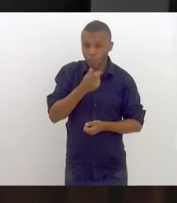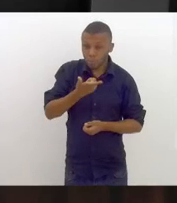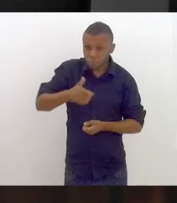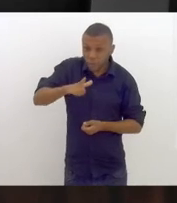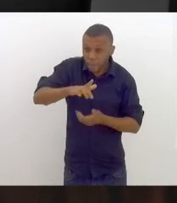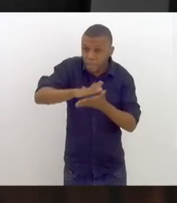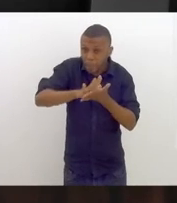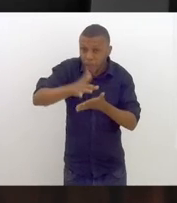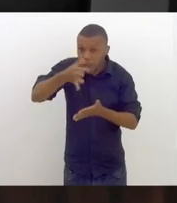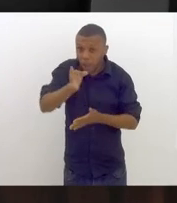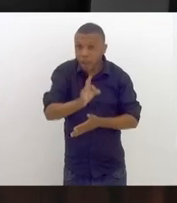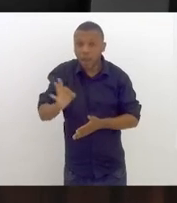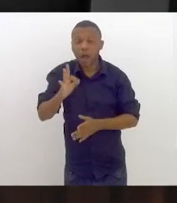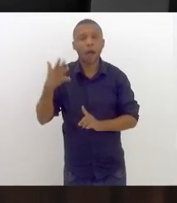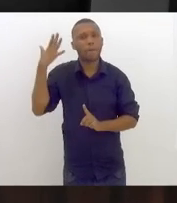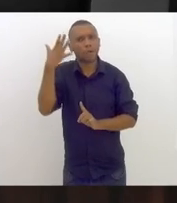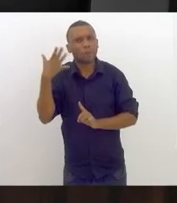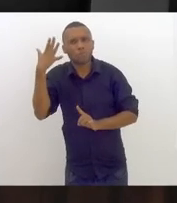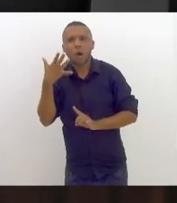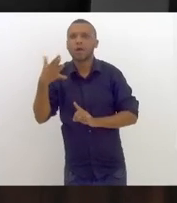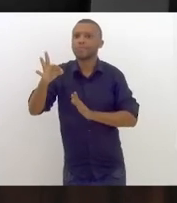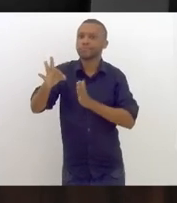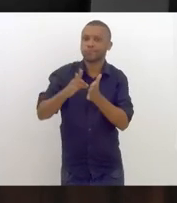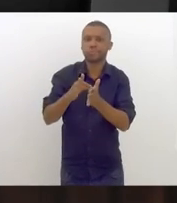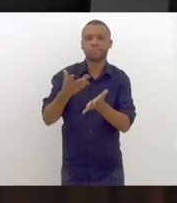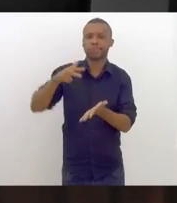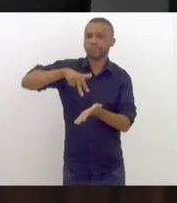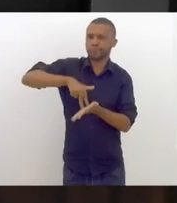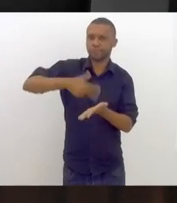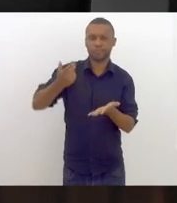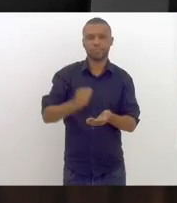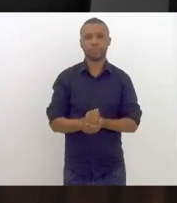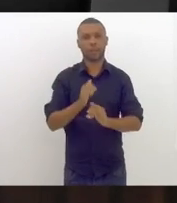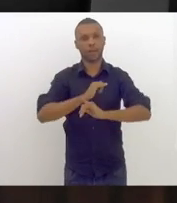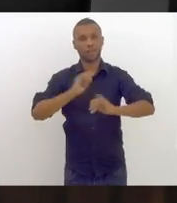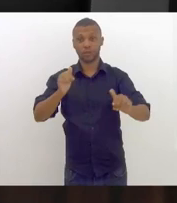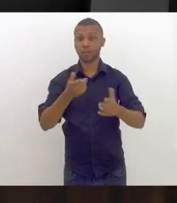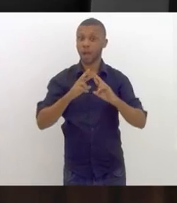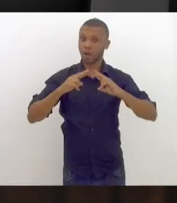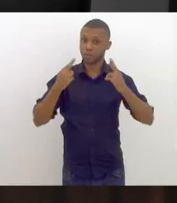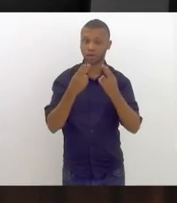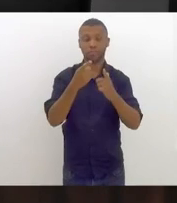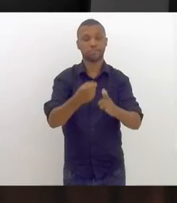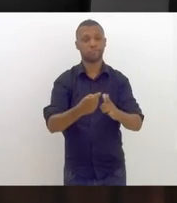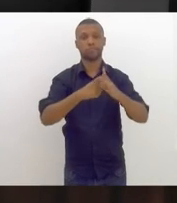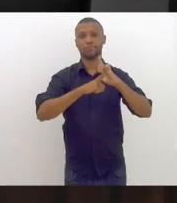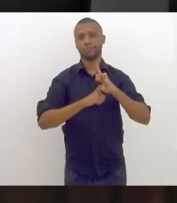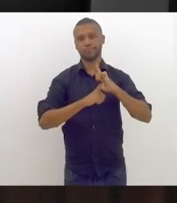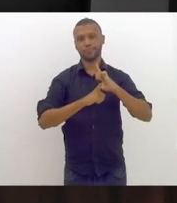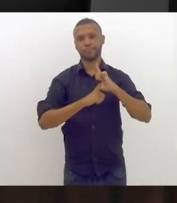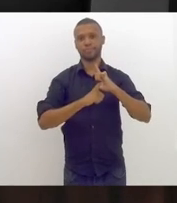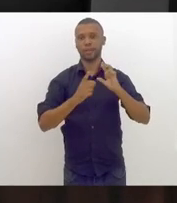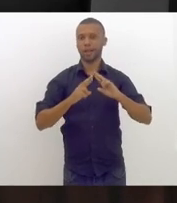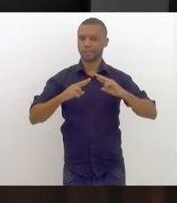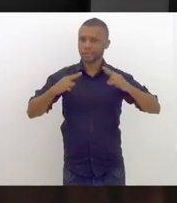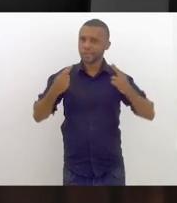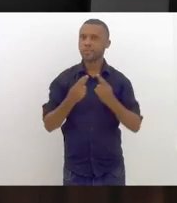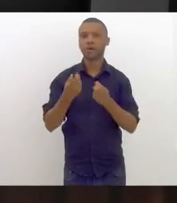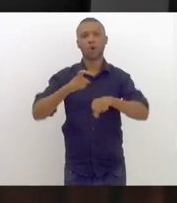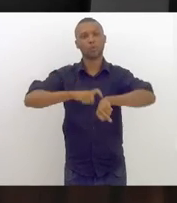mais oradores escritos está suspensa a